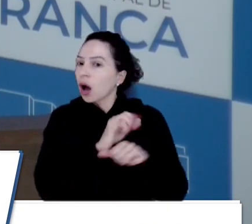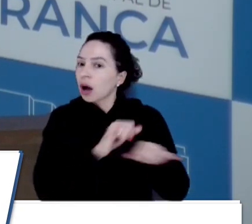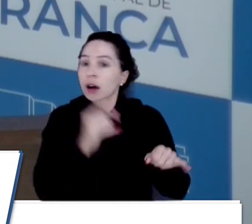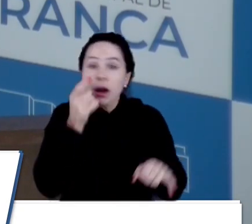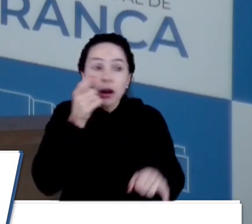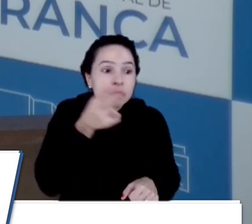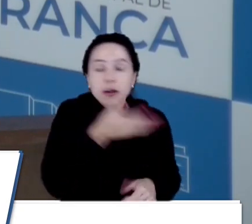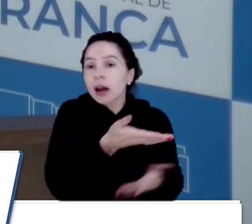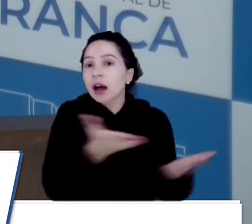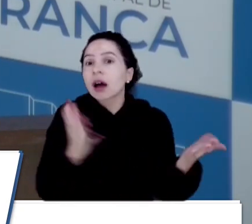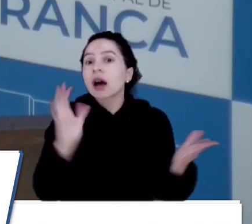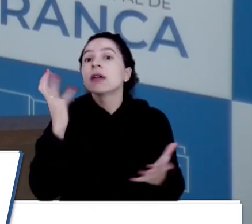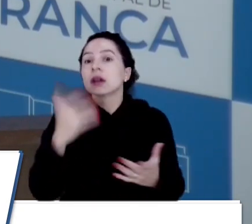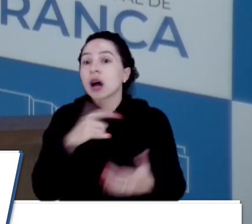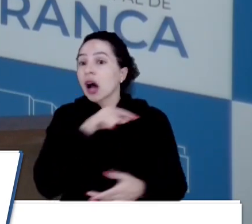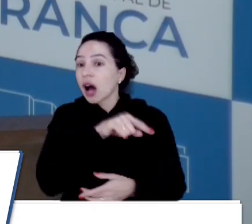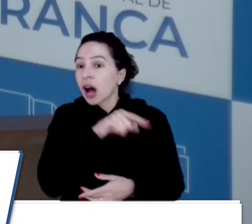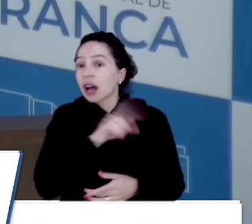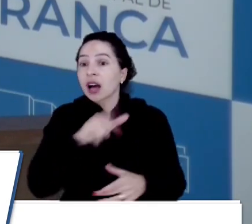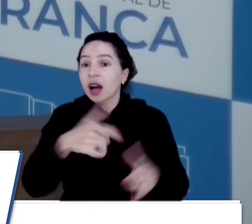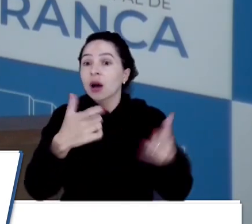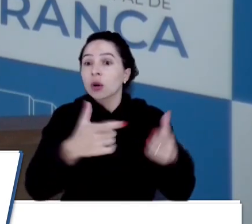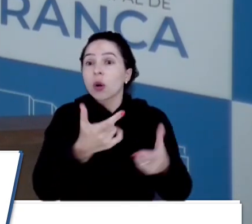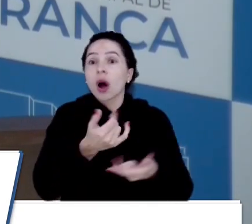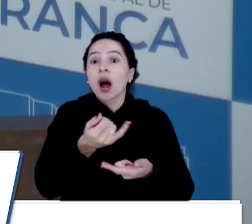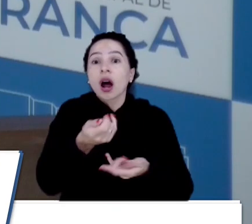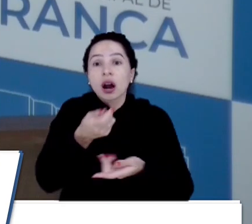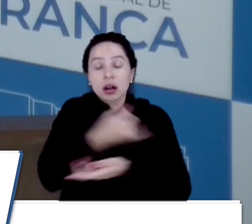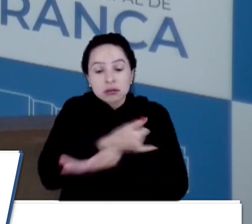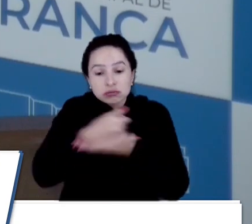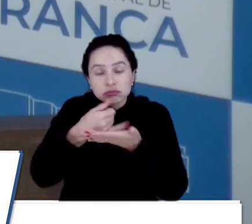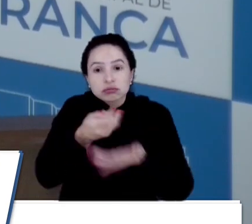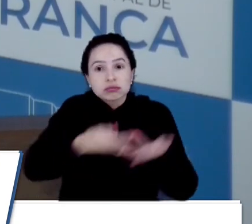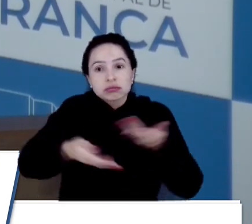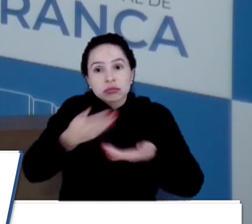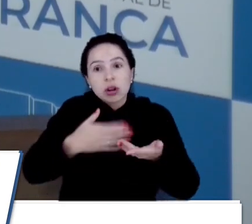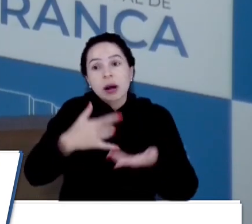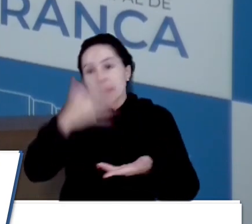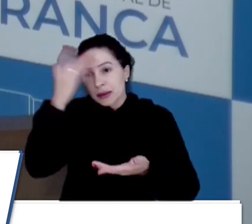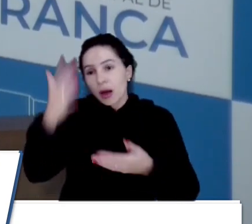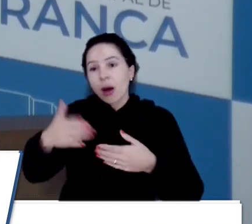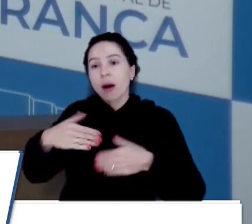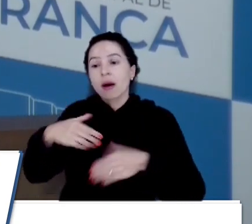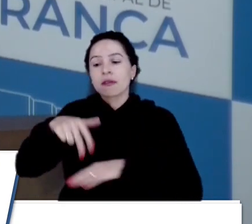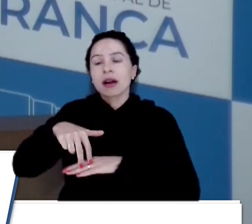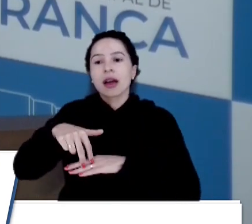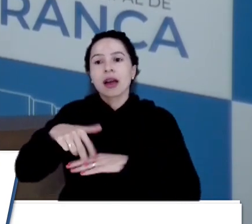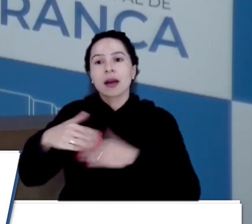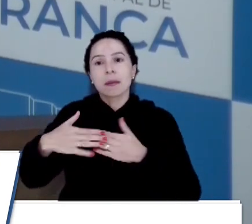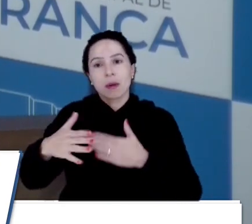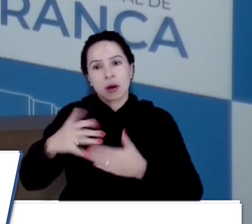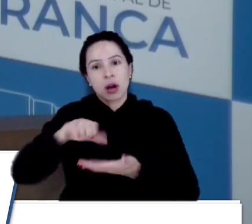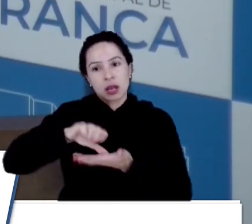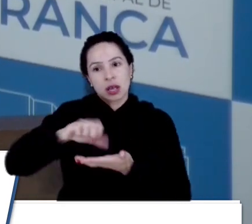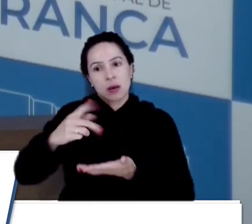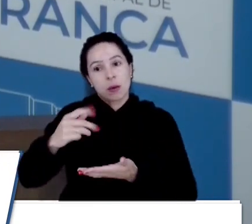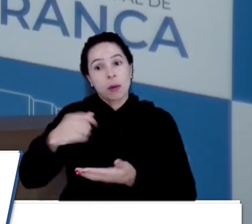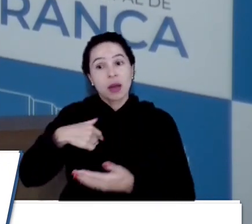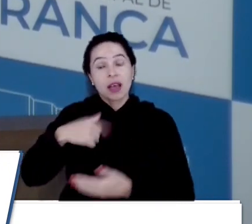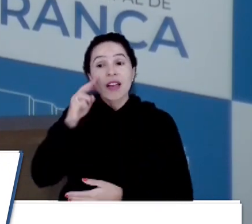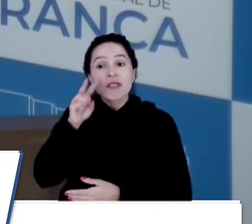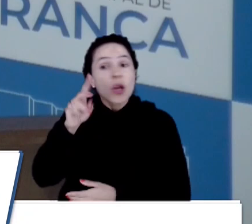ali. Ali é o ponto de tráfico. E esse pessoal que fica na porta do Centro Pop, essa é uma visão minha que eu acompanho todo